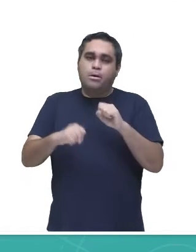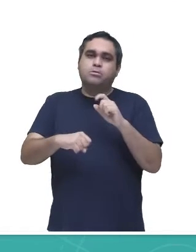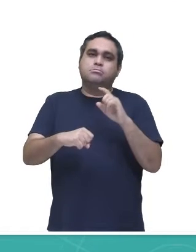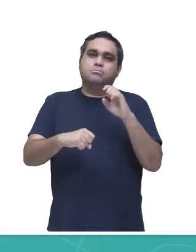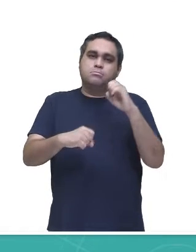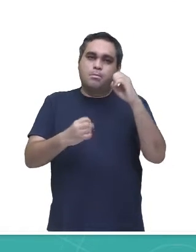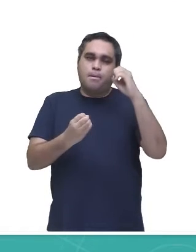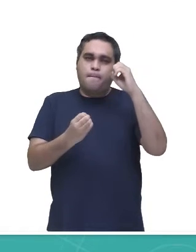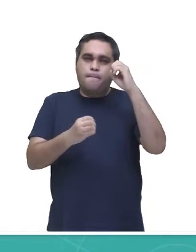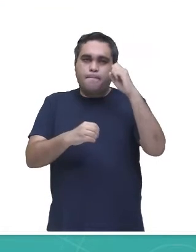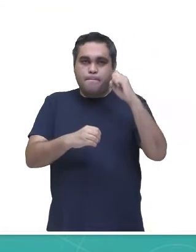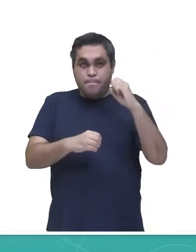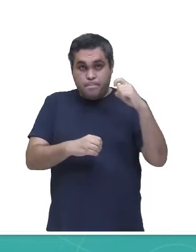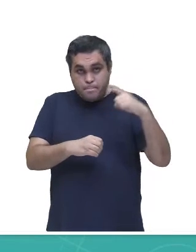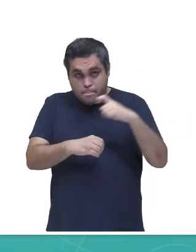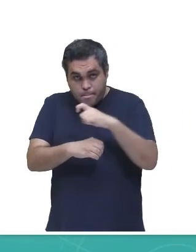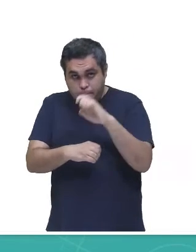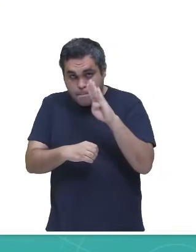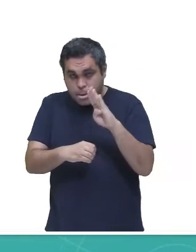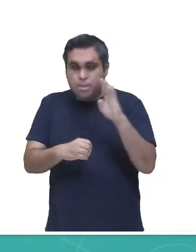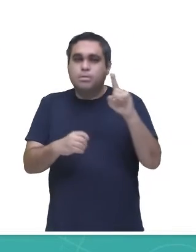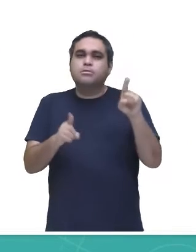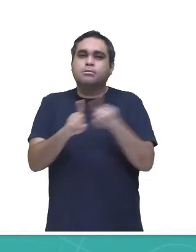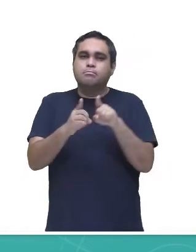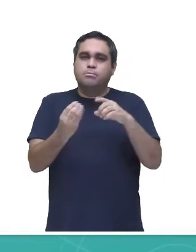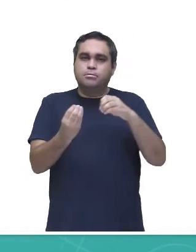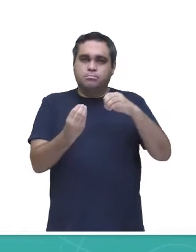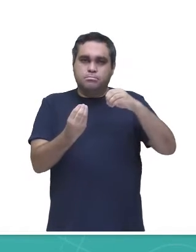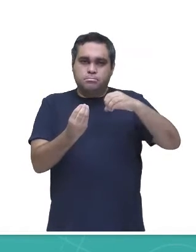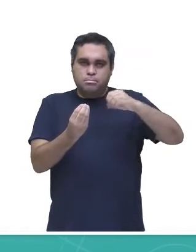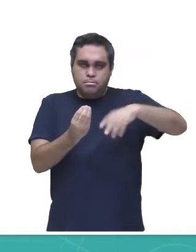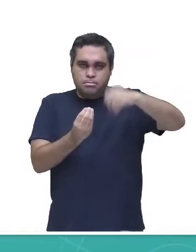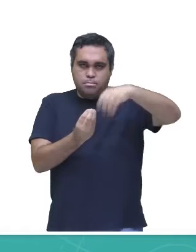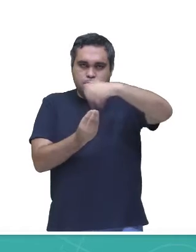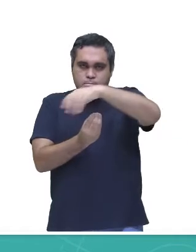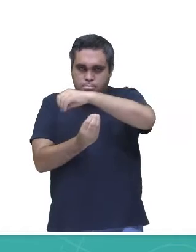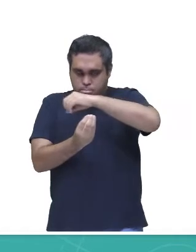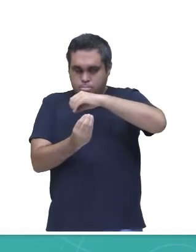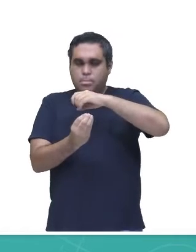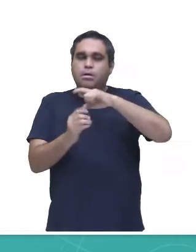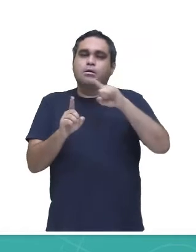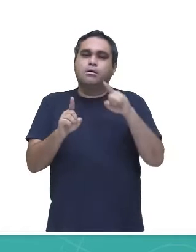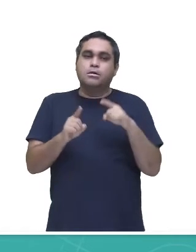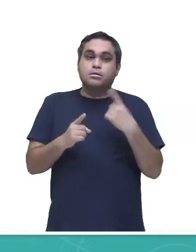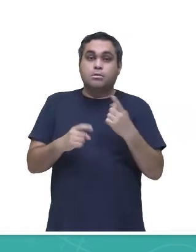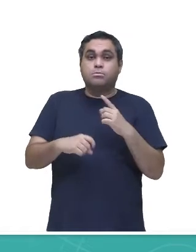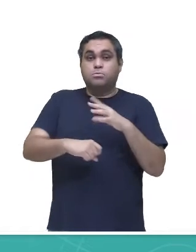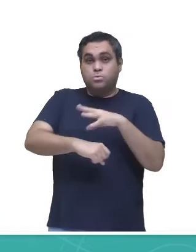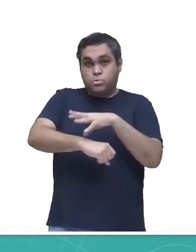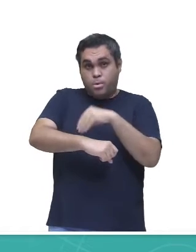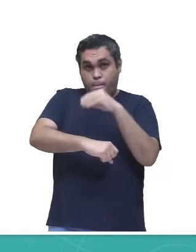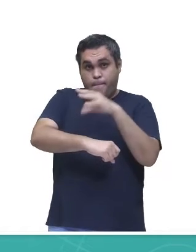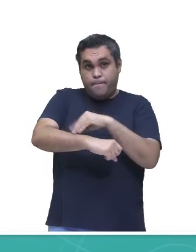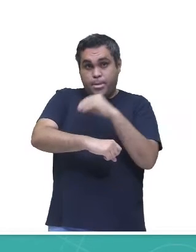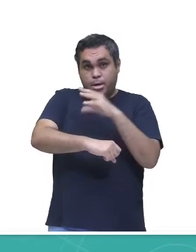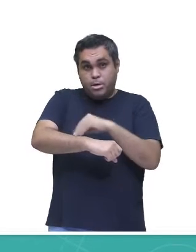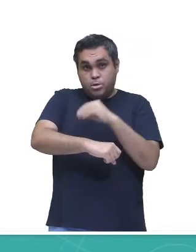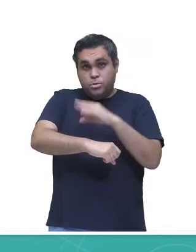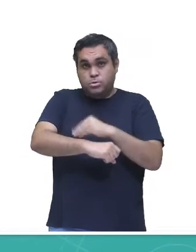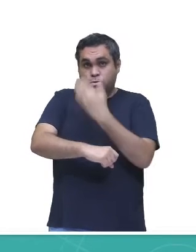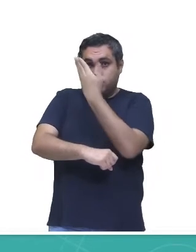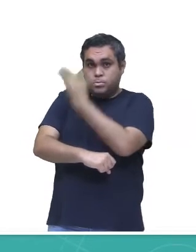das glândulas, a gente vai encontrar na pele os pelos. E os pelos, eles nascem dos folículos pilosos